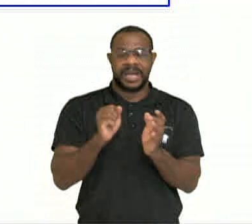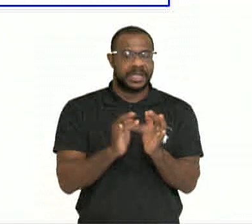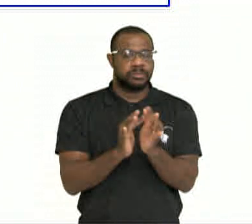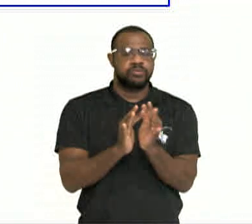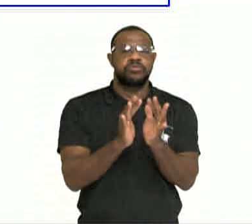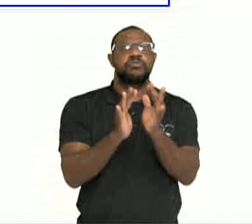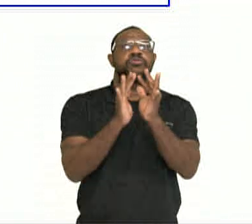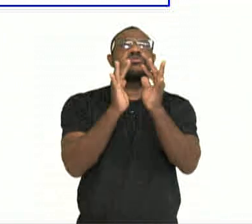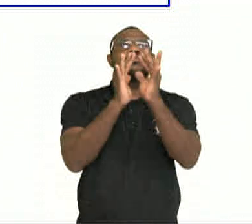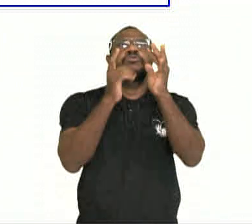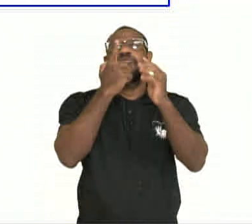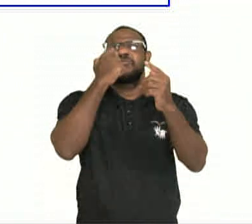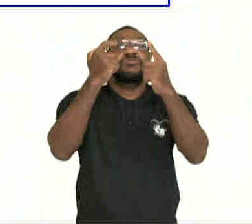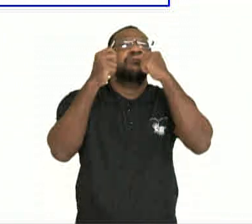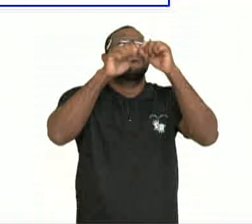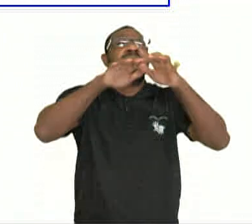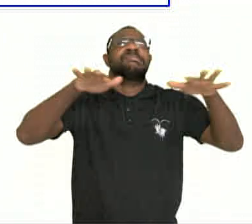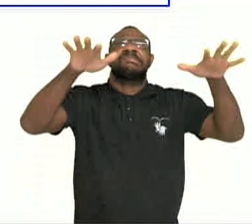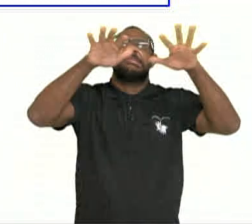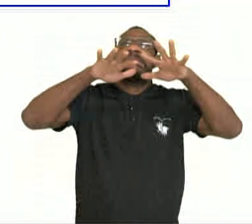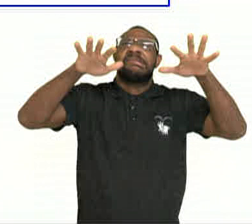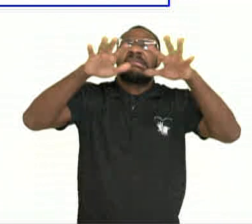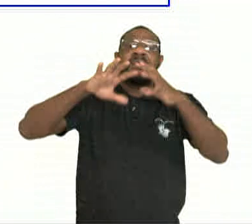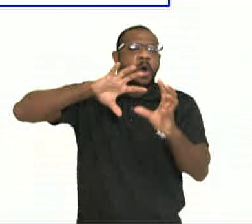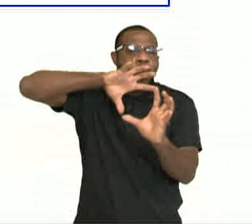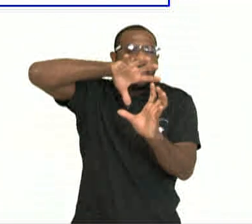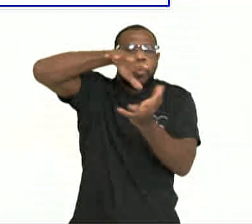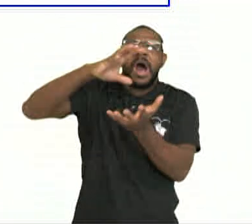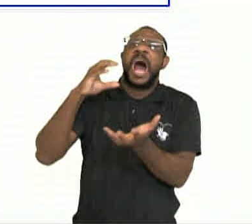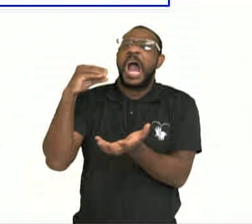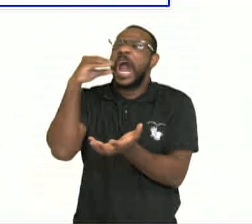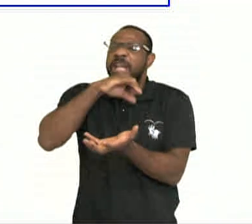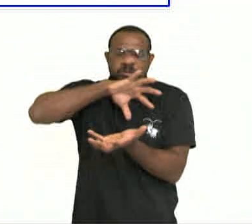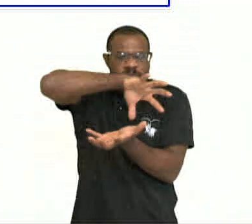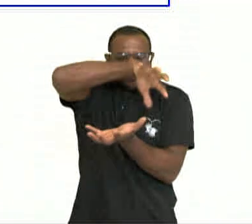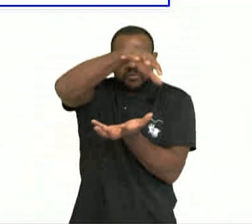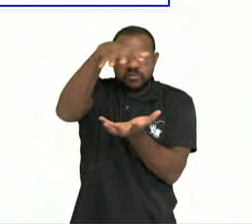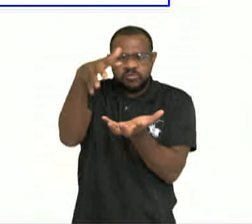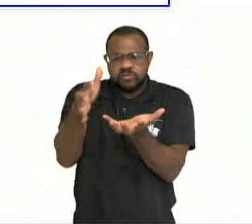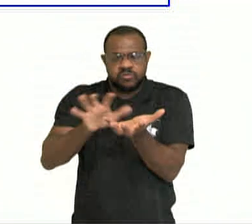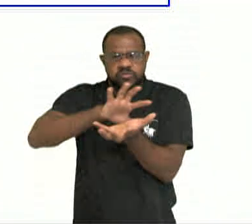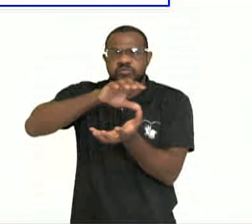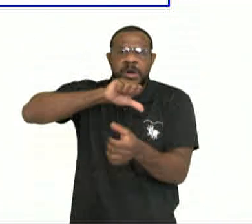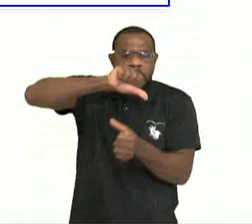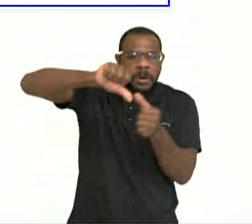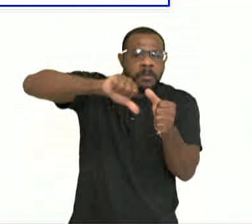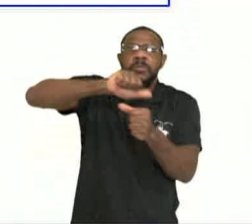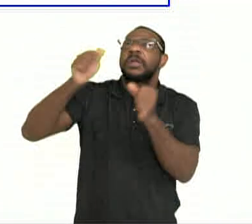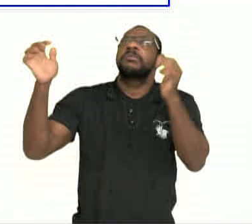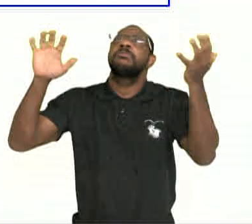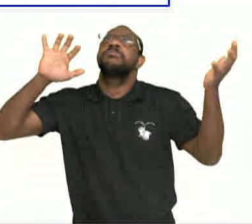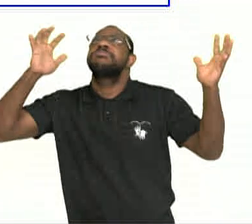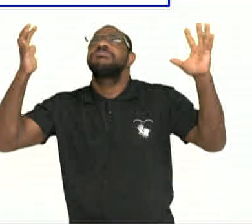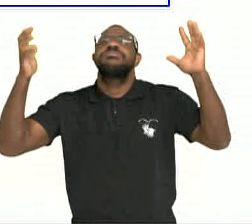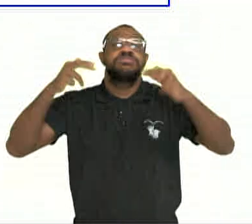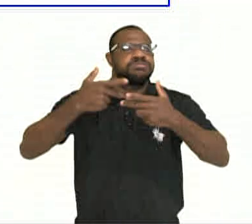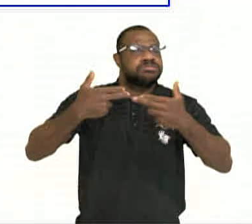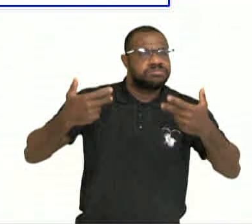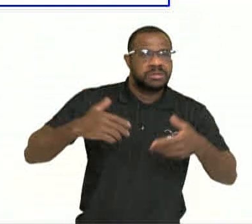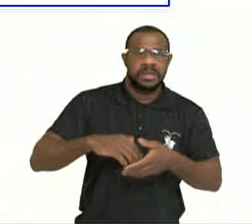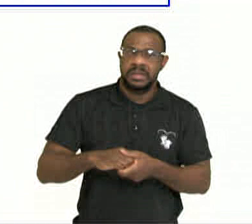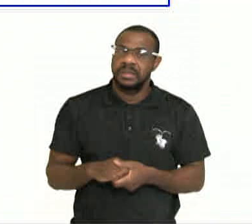o efeito estufa, interferindo no aquecimento global e alterando as condições climáticas. Então, as fontes de